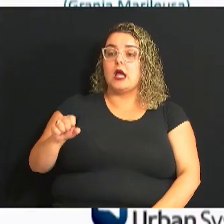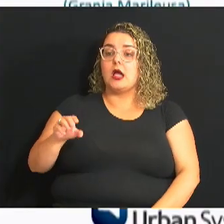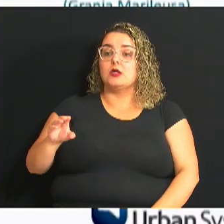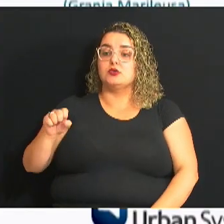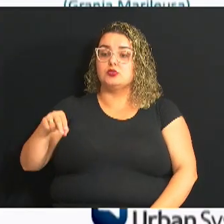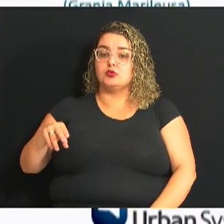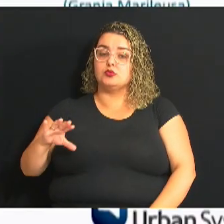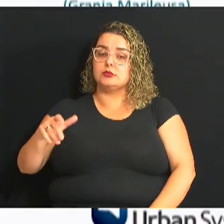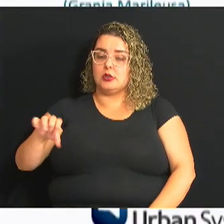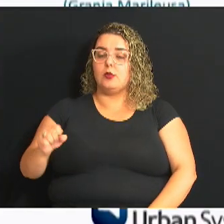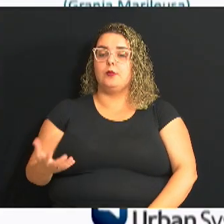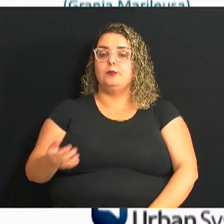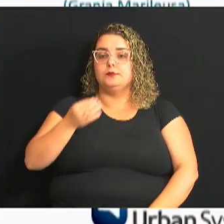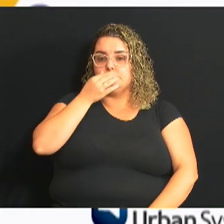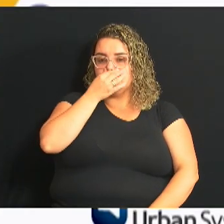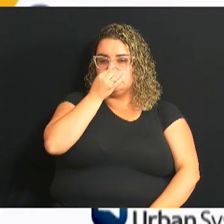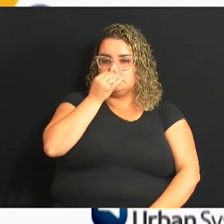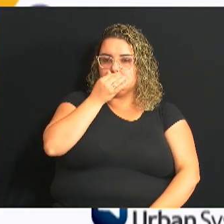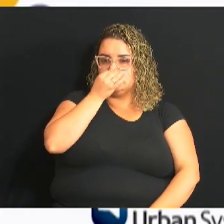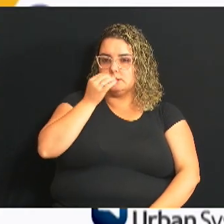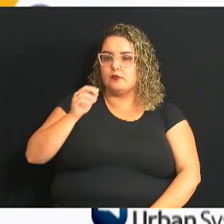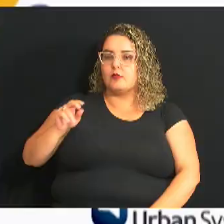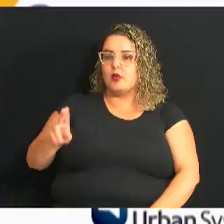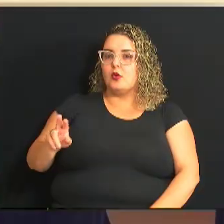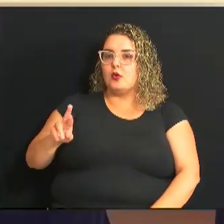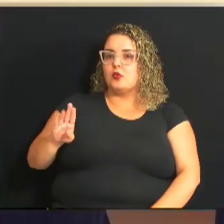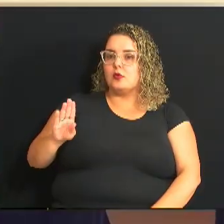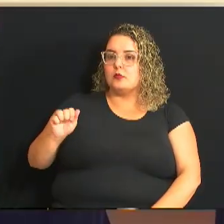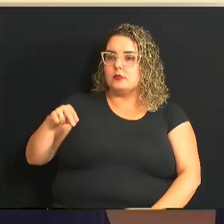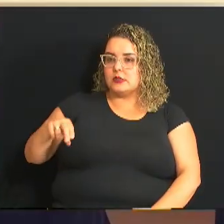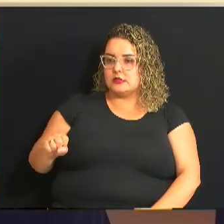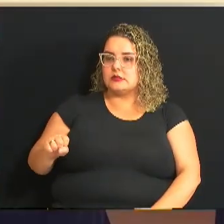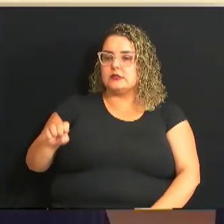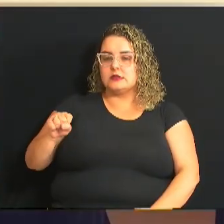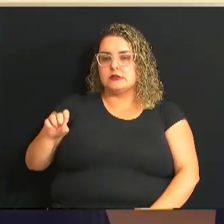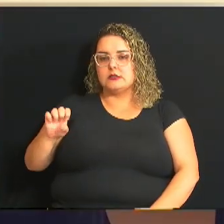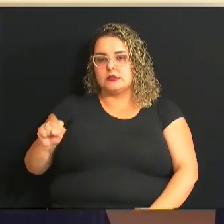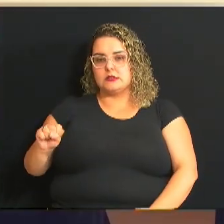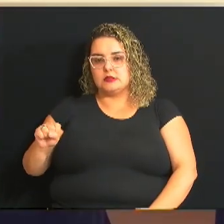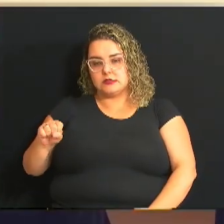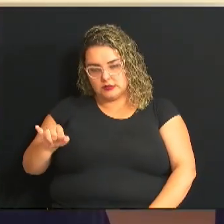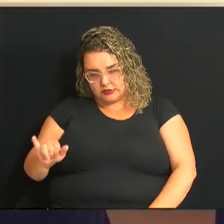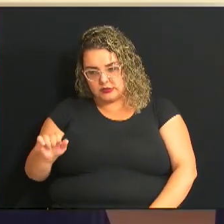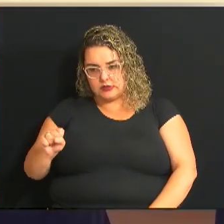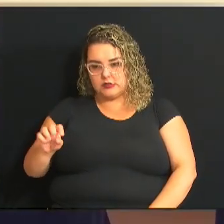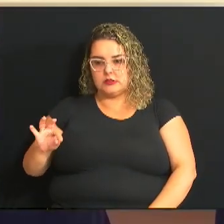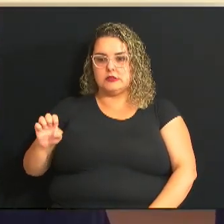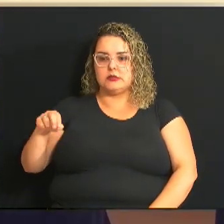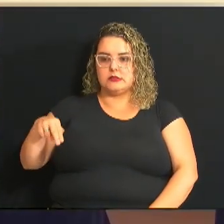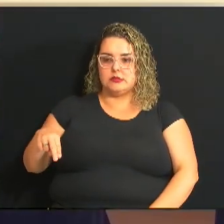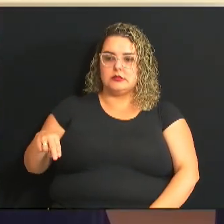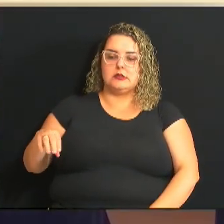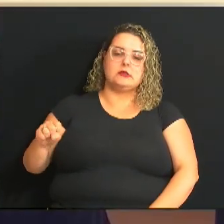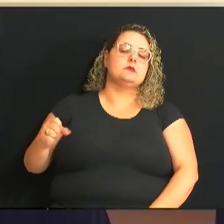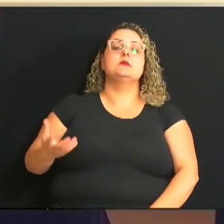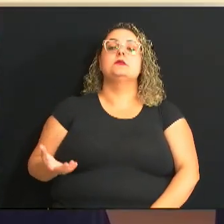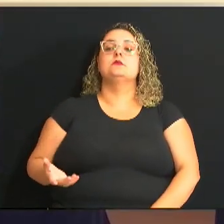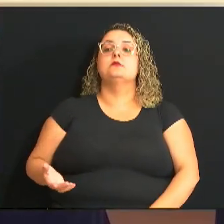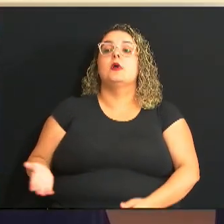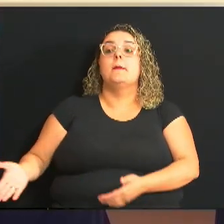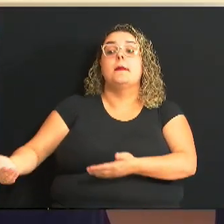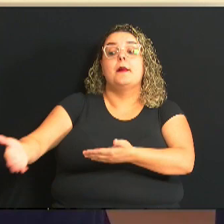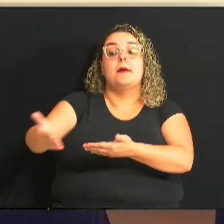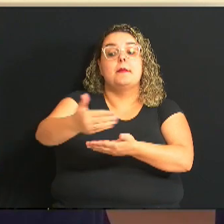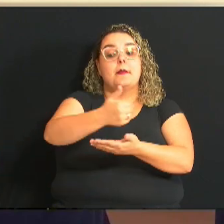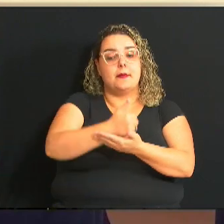Urban Systems, empresa especializada na área. Pudemos coletar uma série de informações e